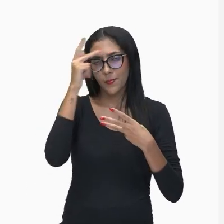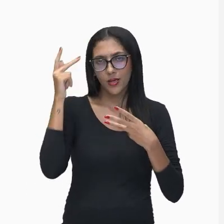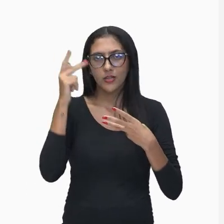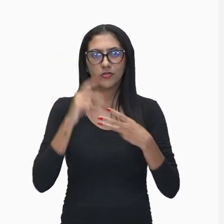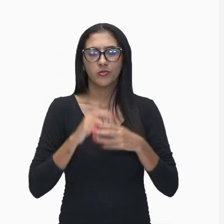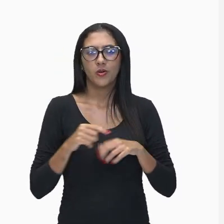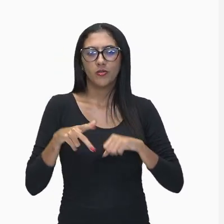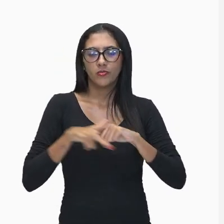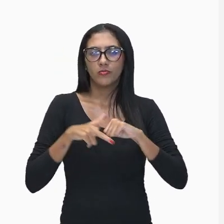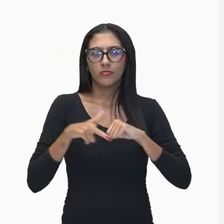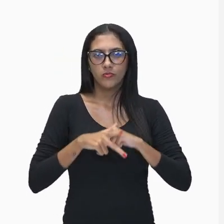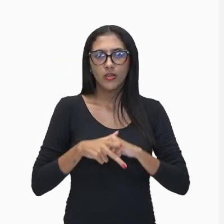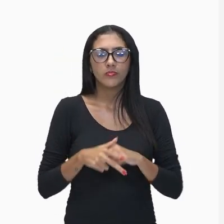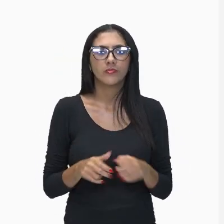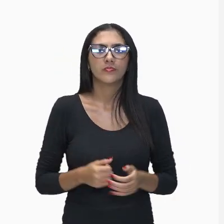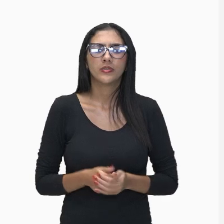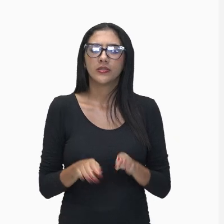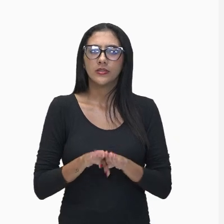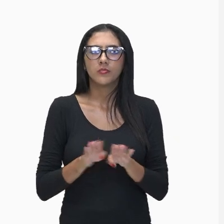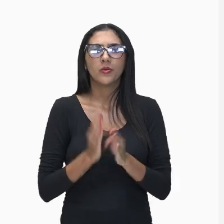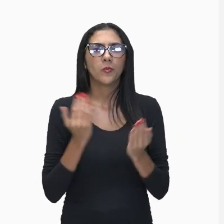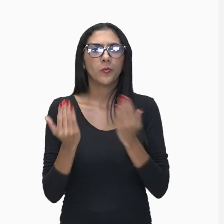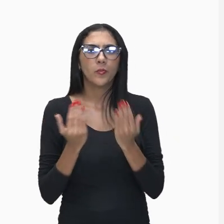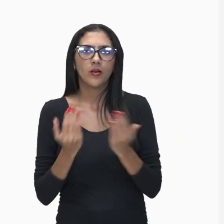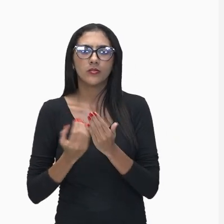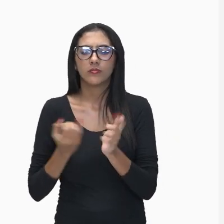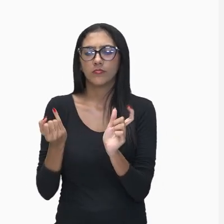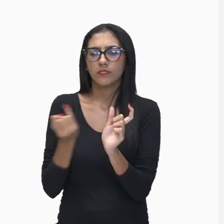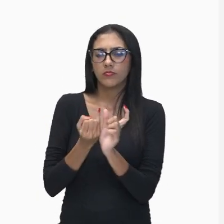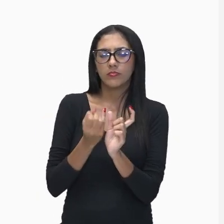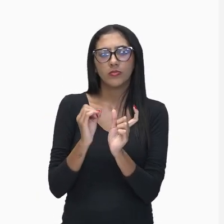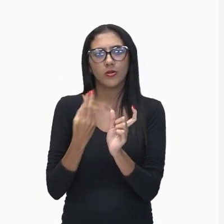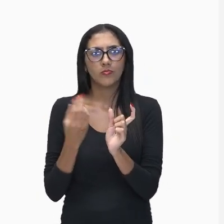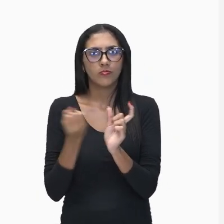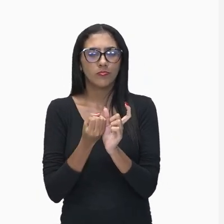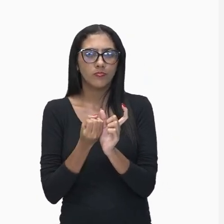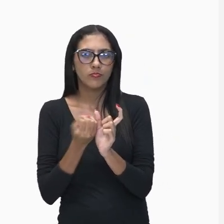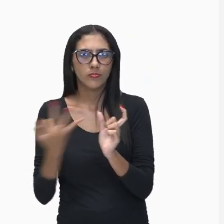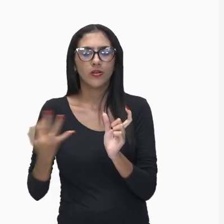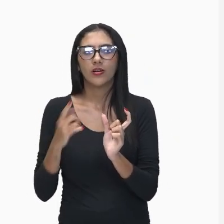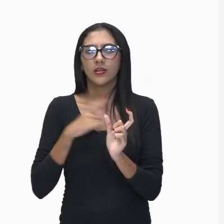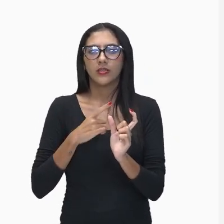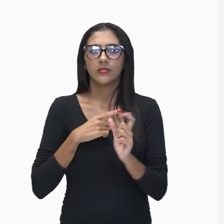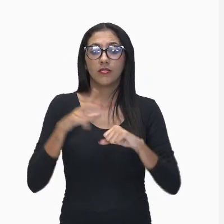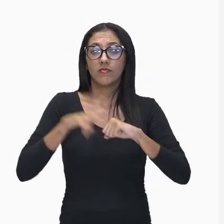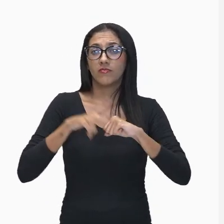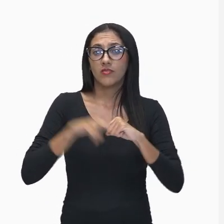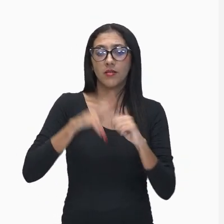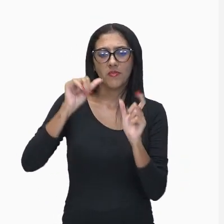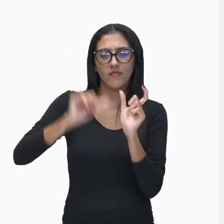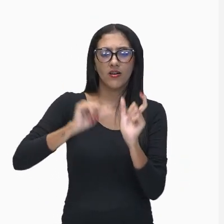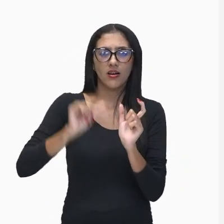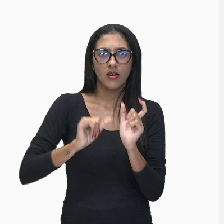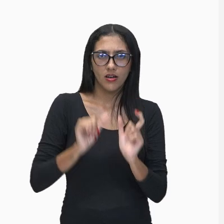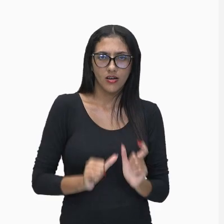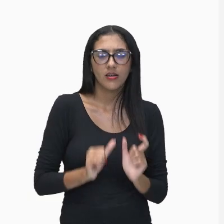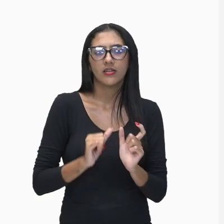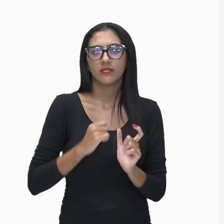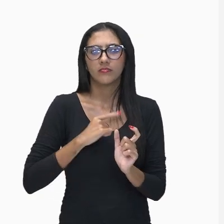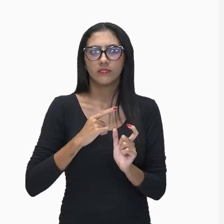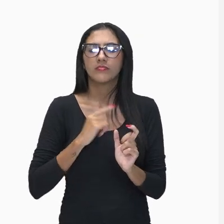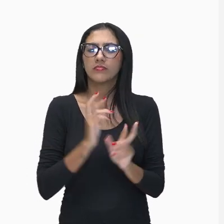o singular e para o plural, o verbo possui uma construção diferenciada, ok? Possui uma